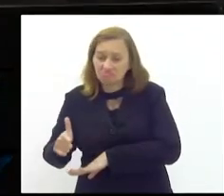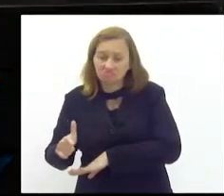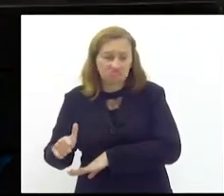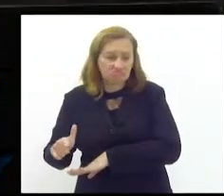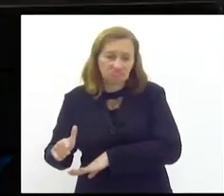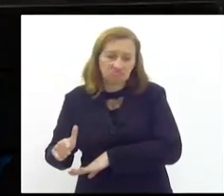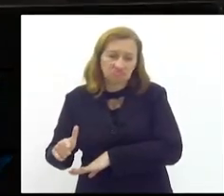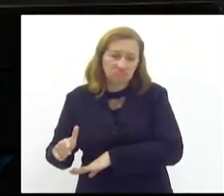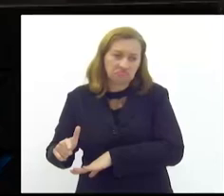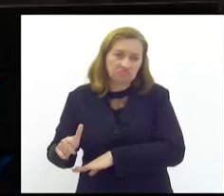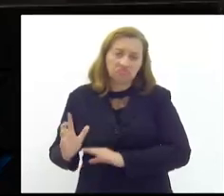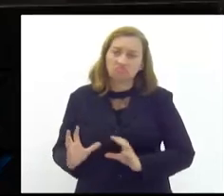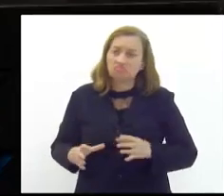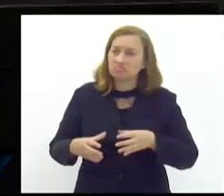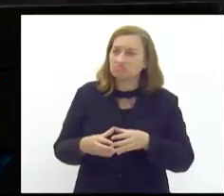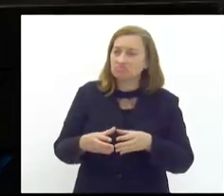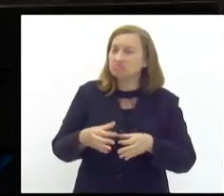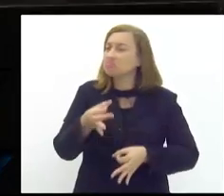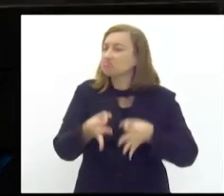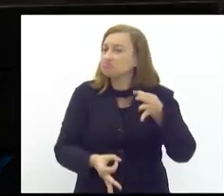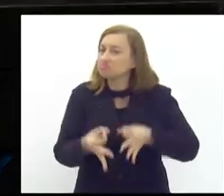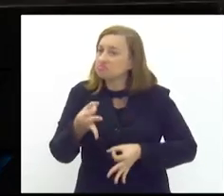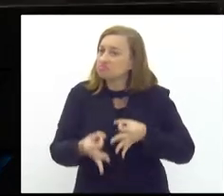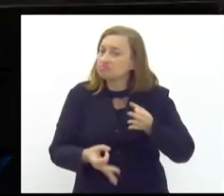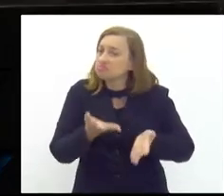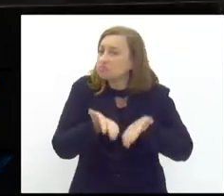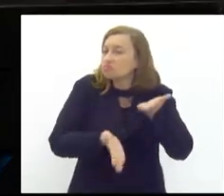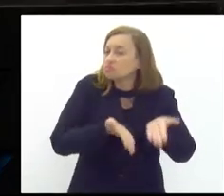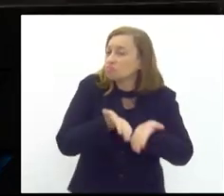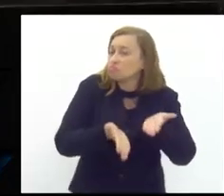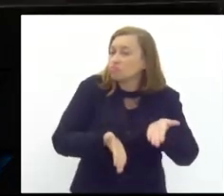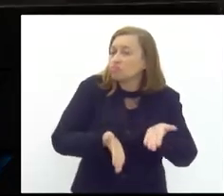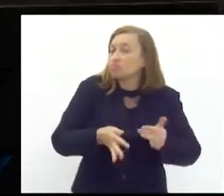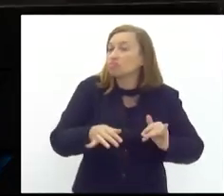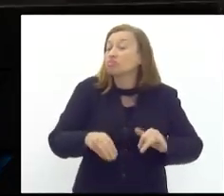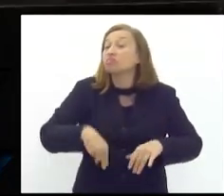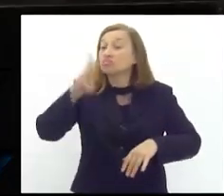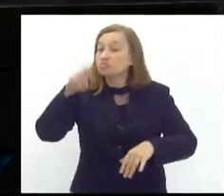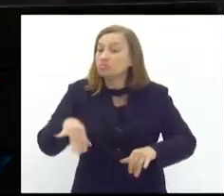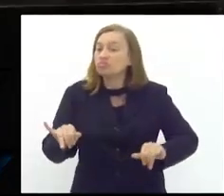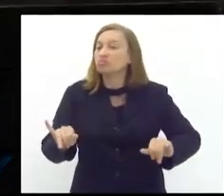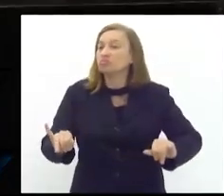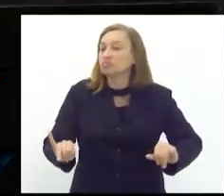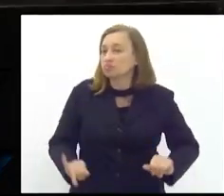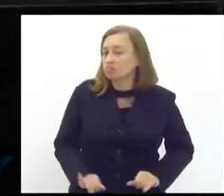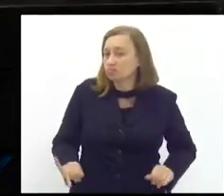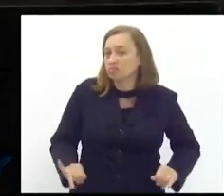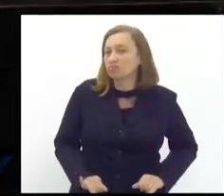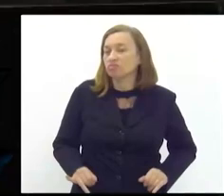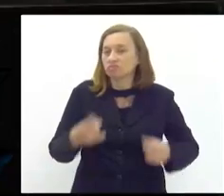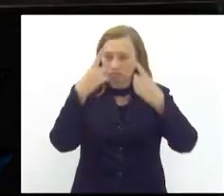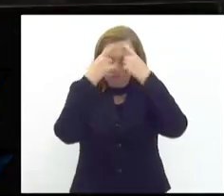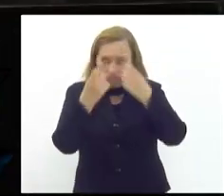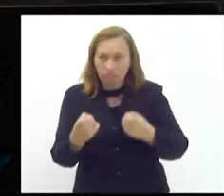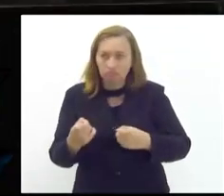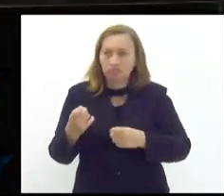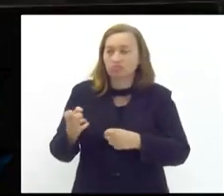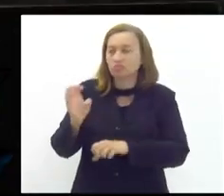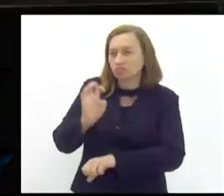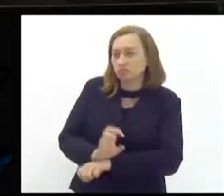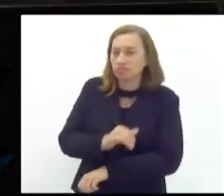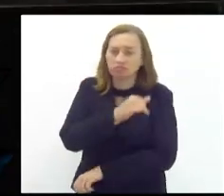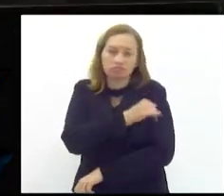momento jurídico dedicado àquelas que sofrem violência doméstica no nosso Estado do Rio de Janeiro